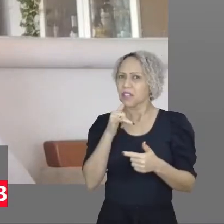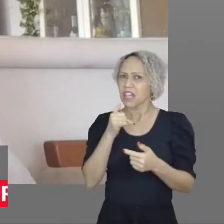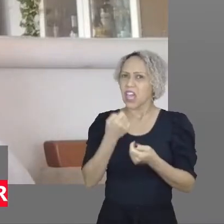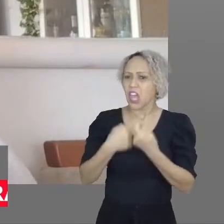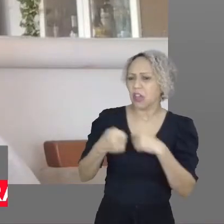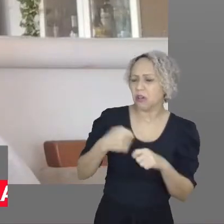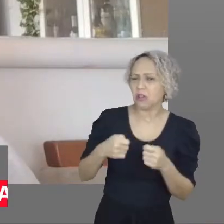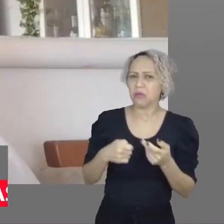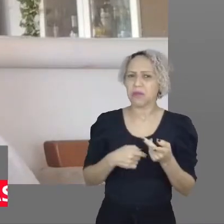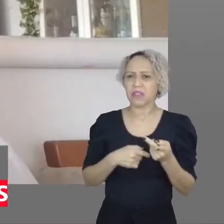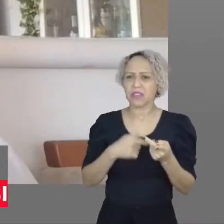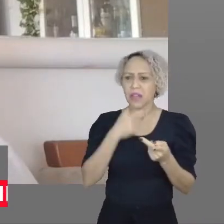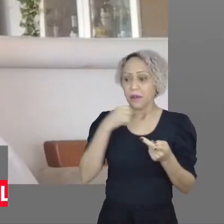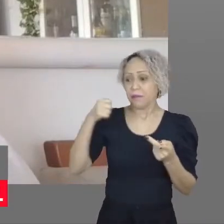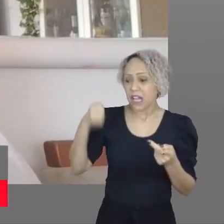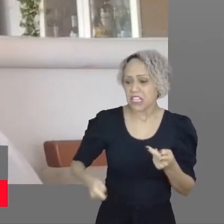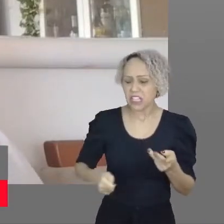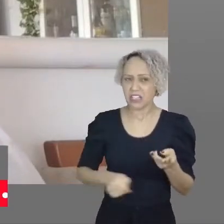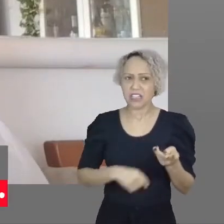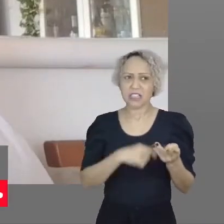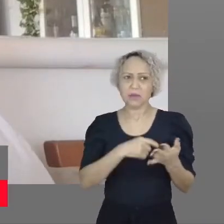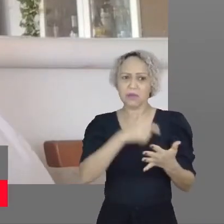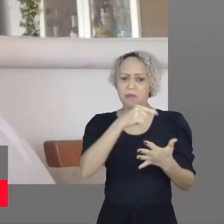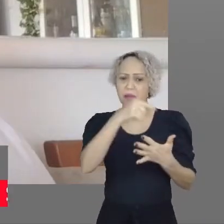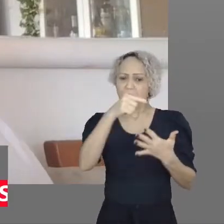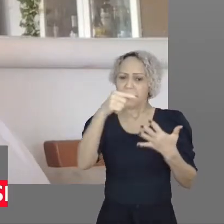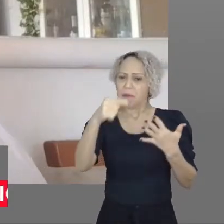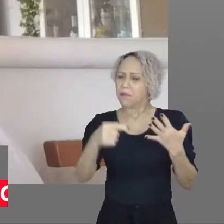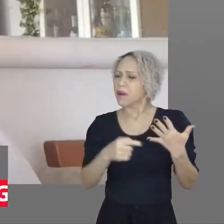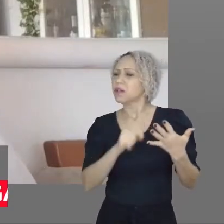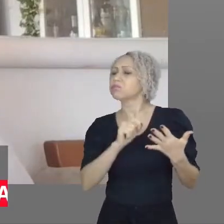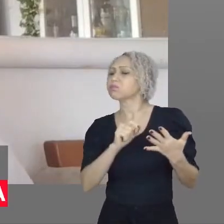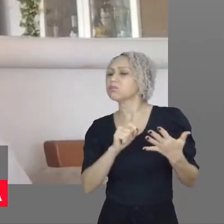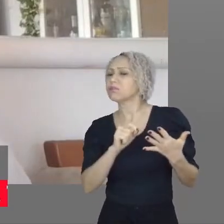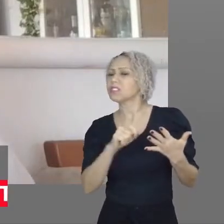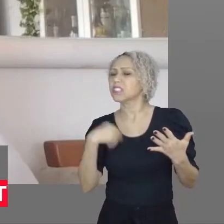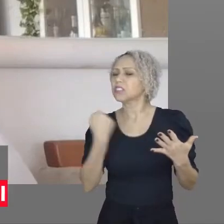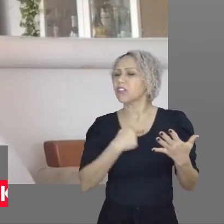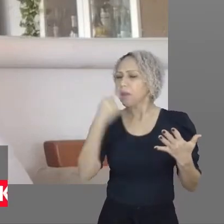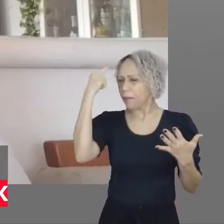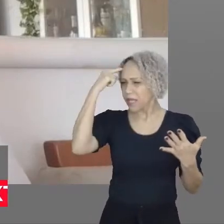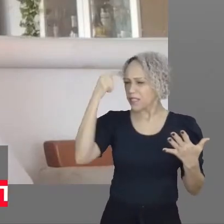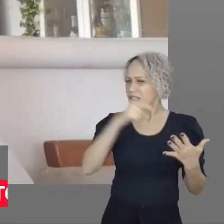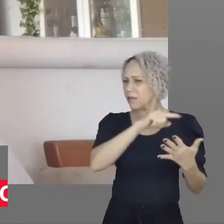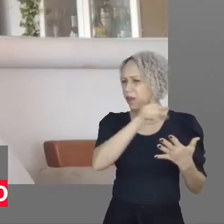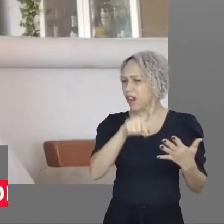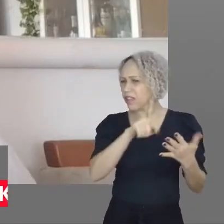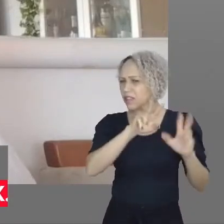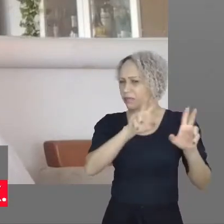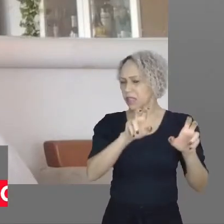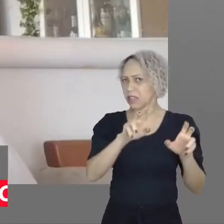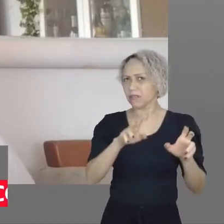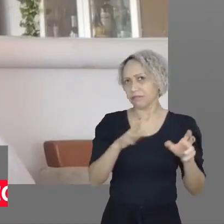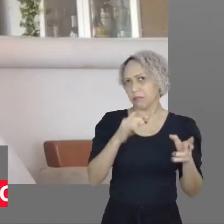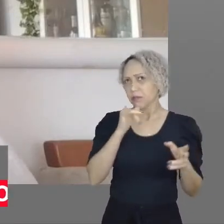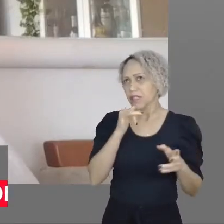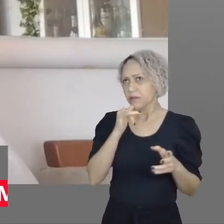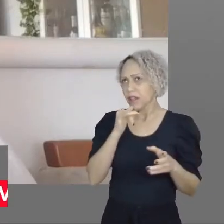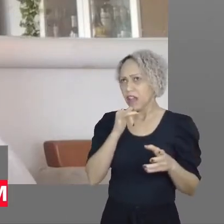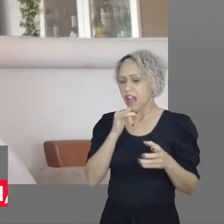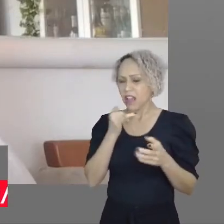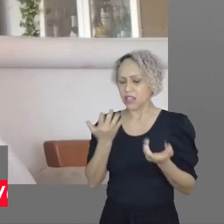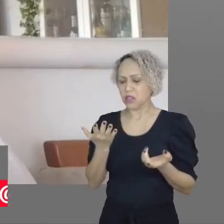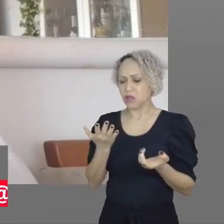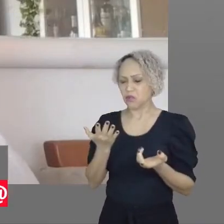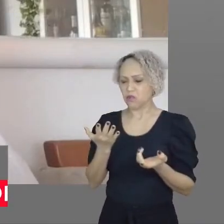de uma nova ordem societária. Não adianta só a gente ser antirracista, anticapitalista. O que a gente quer,